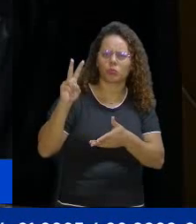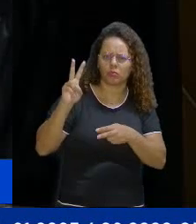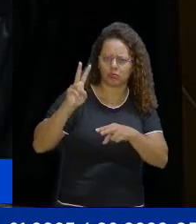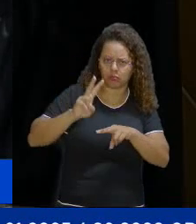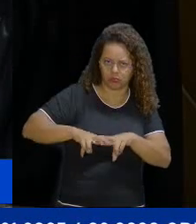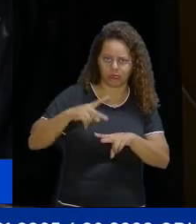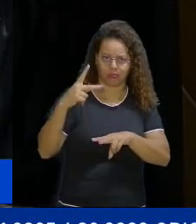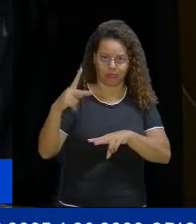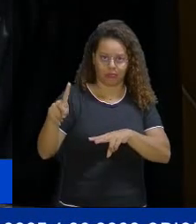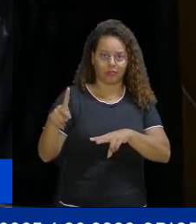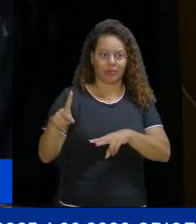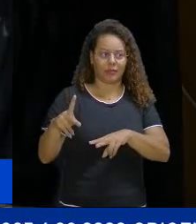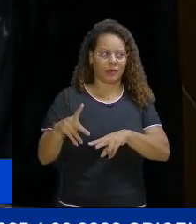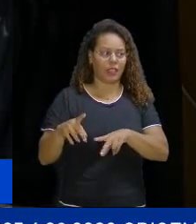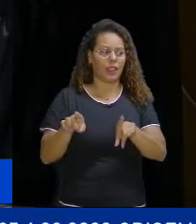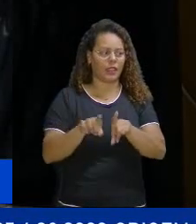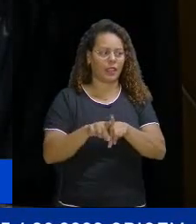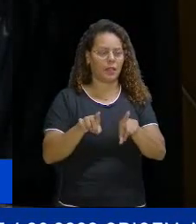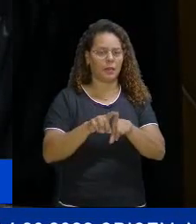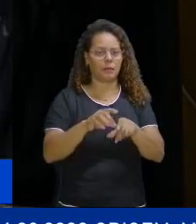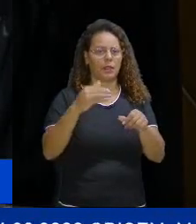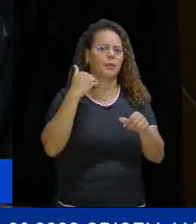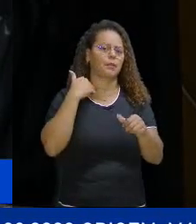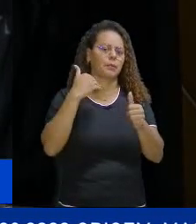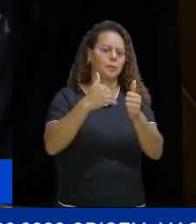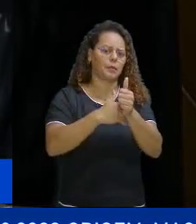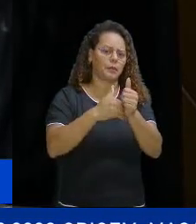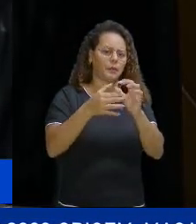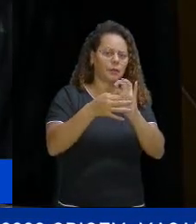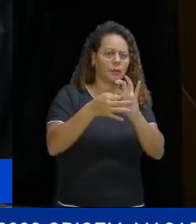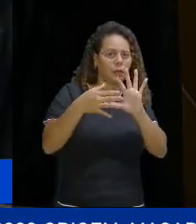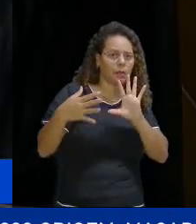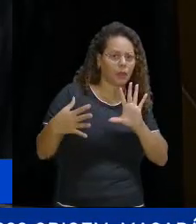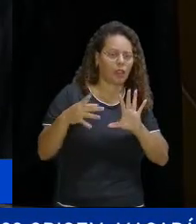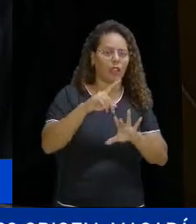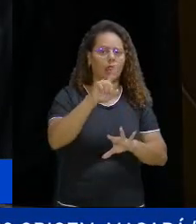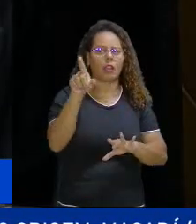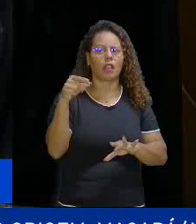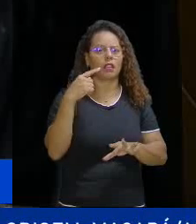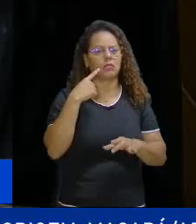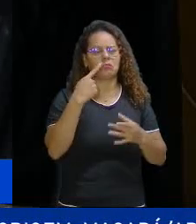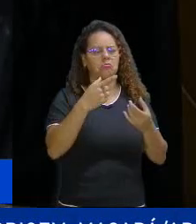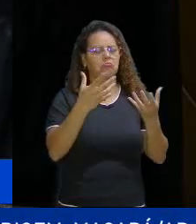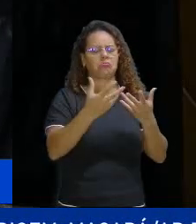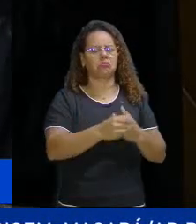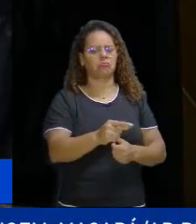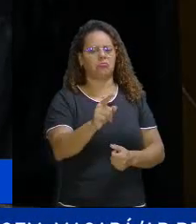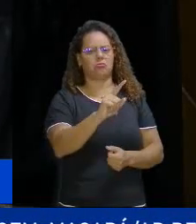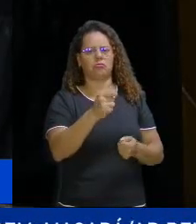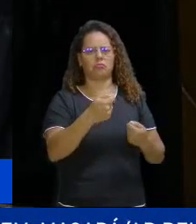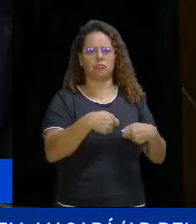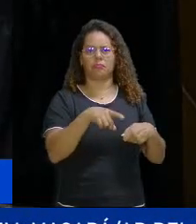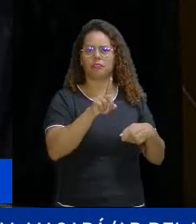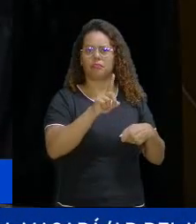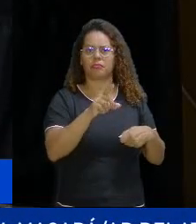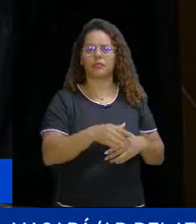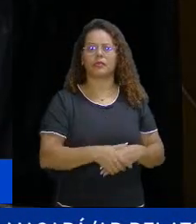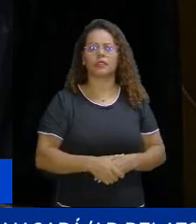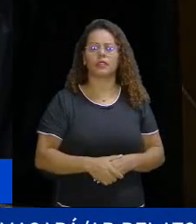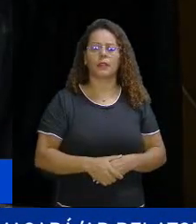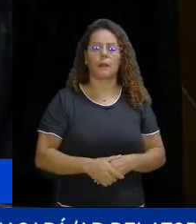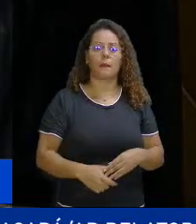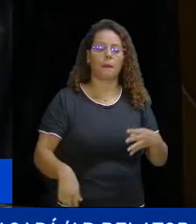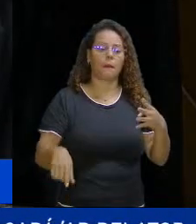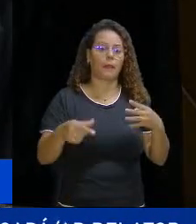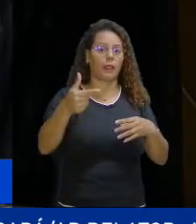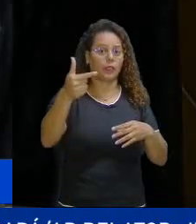mais importante, e a quebra de sigilo bancário não foram devidamente fundamentadas pelos impetrantes. O juiz eleitoral da segunda